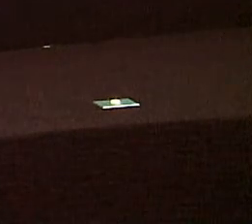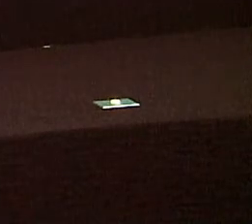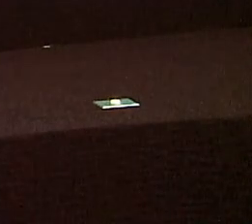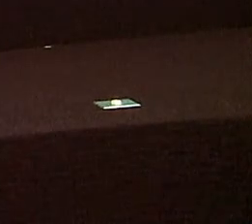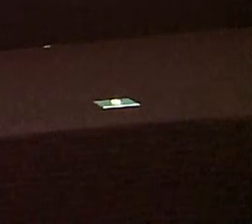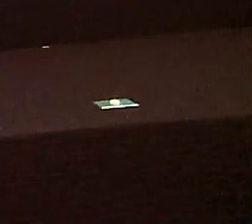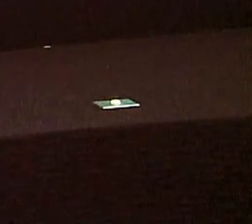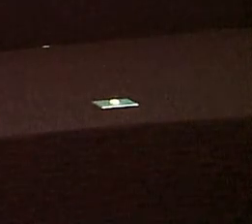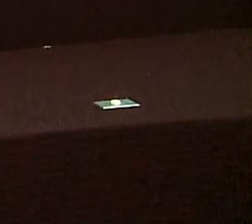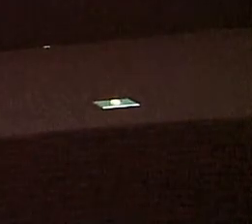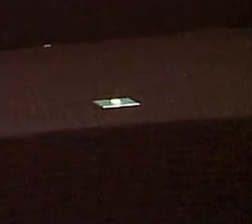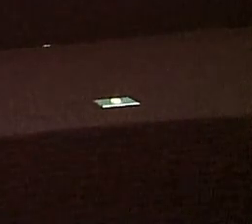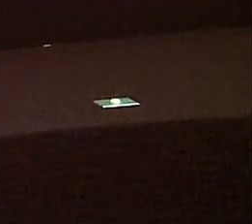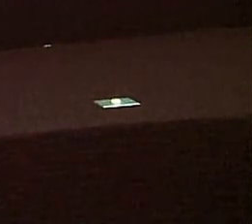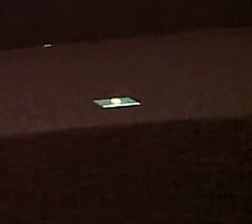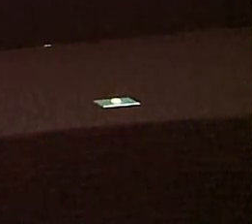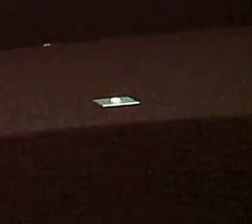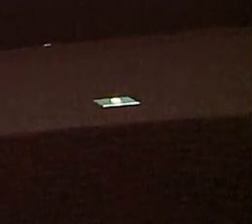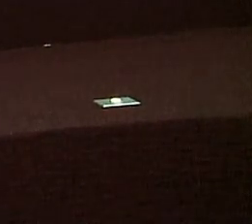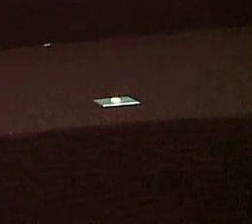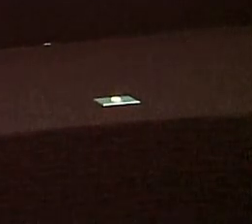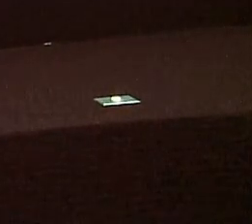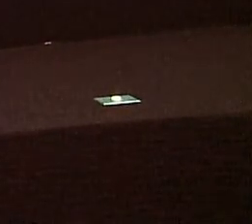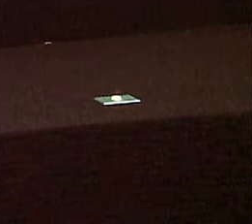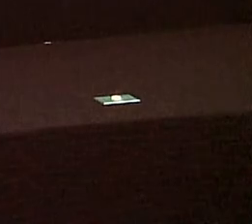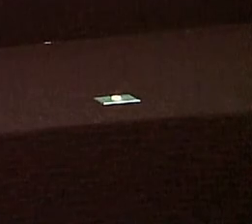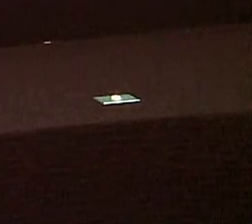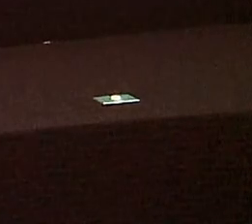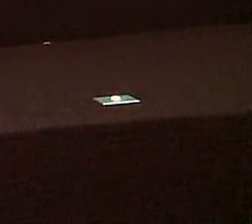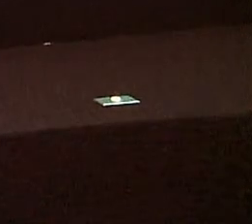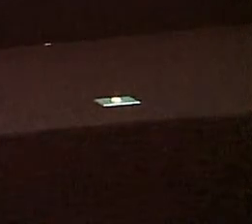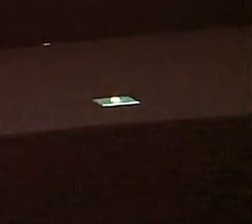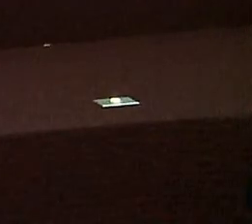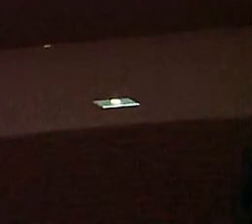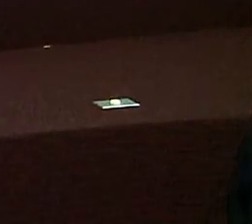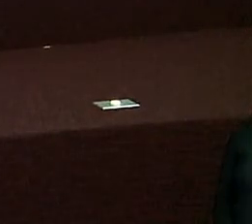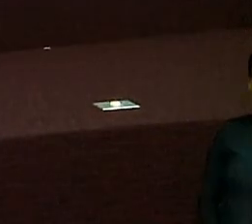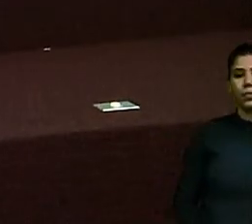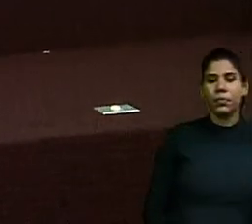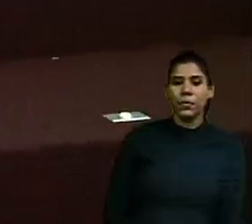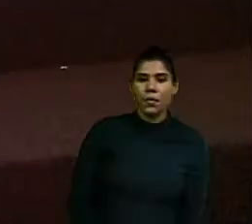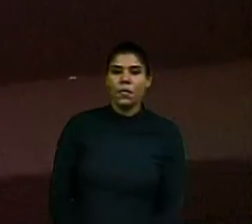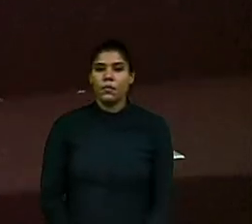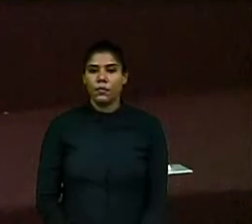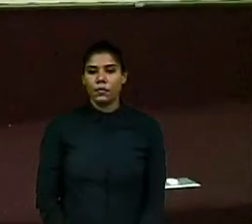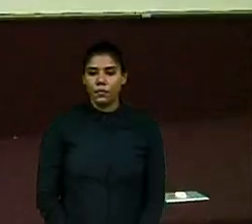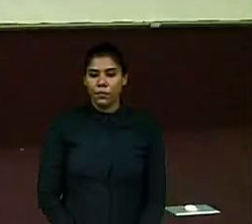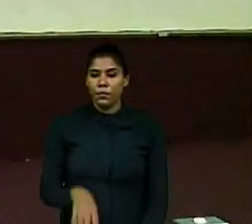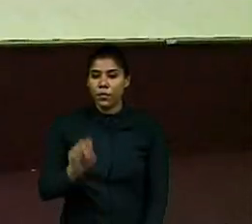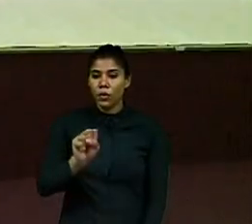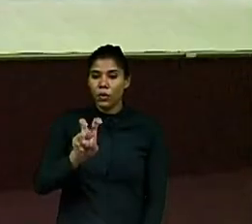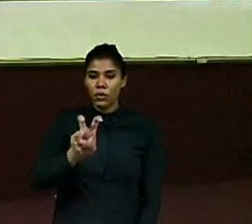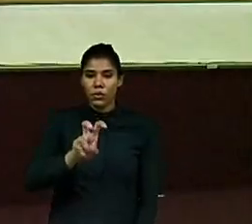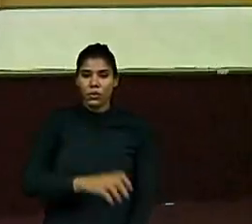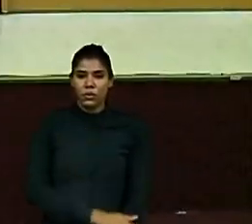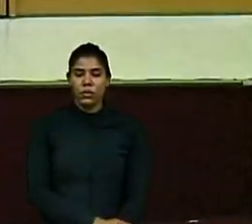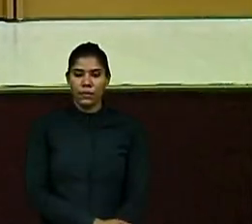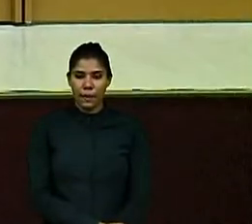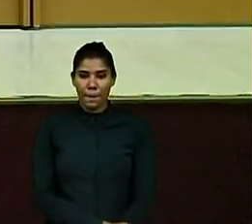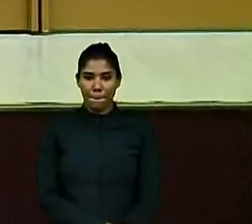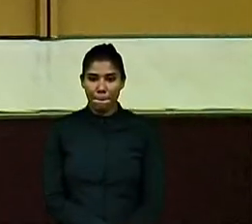alunos porque eu vou 85 é o DDD